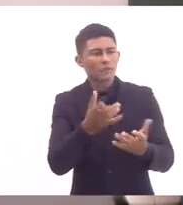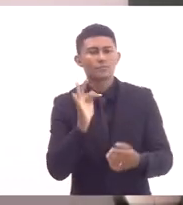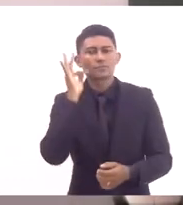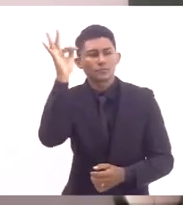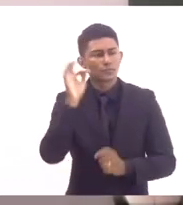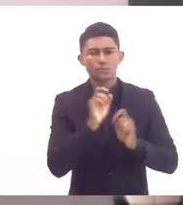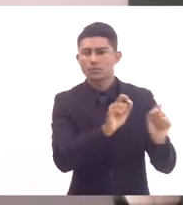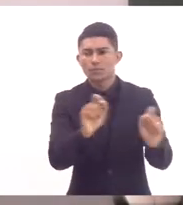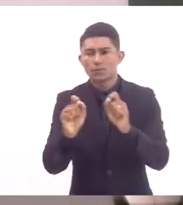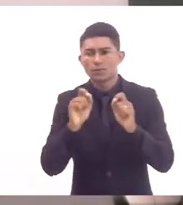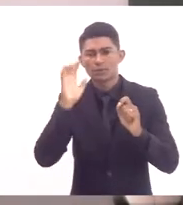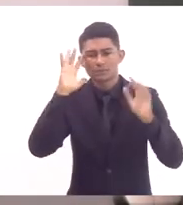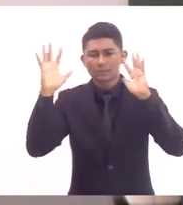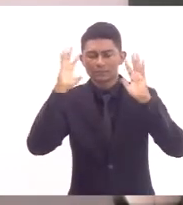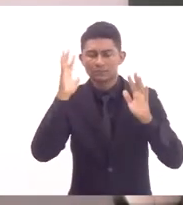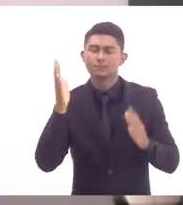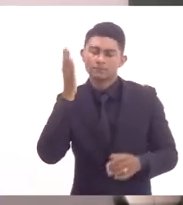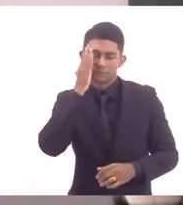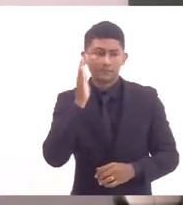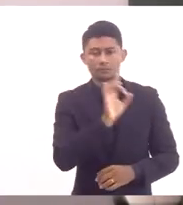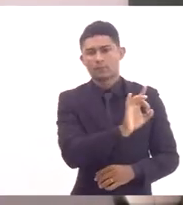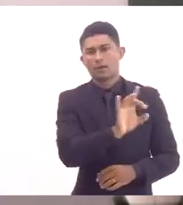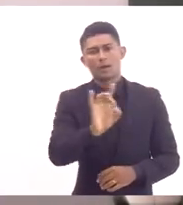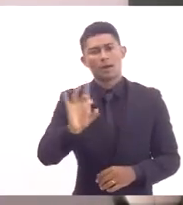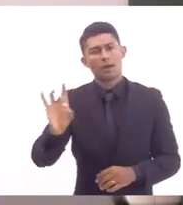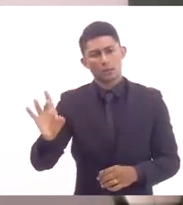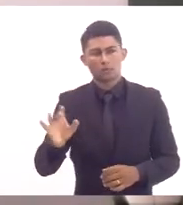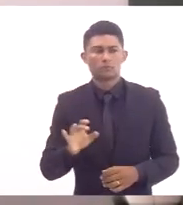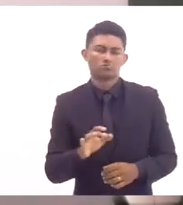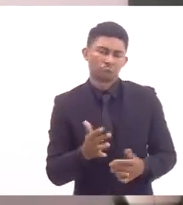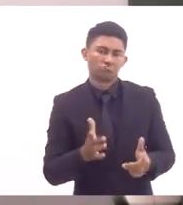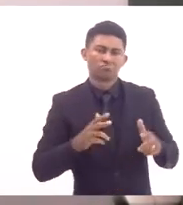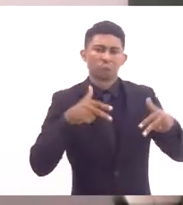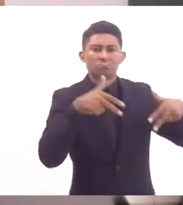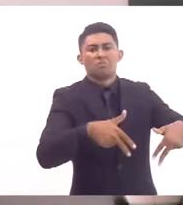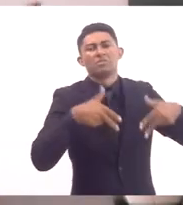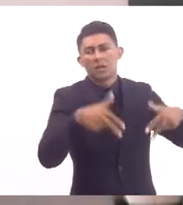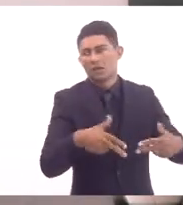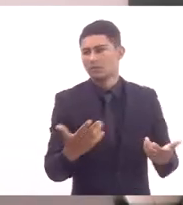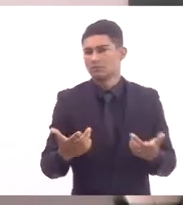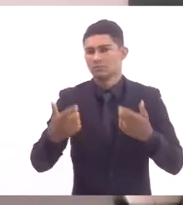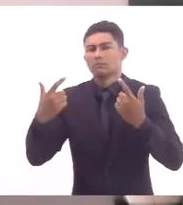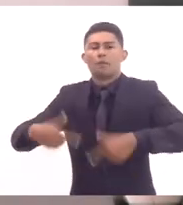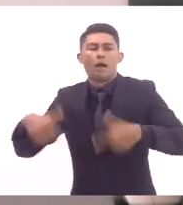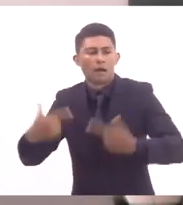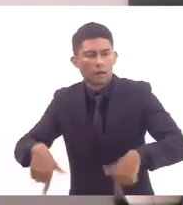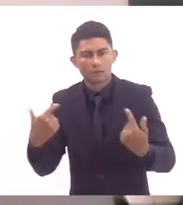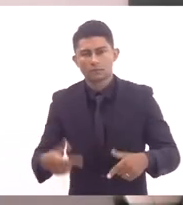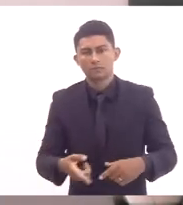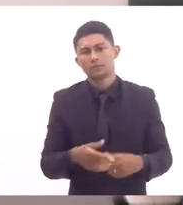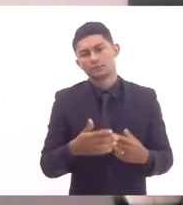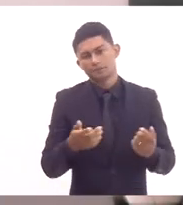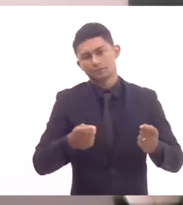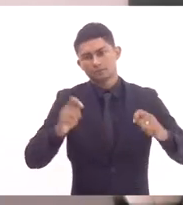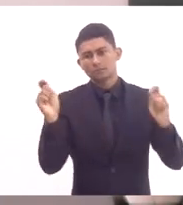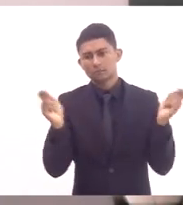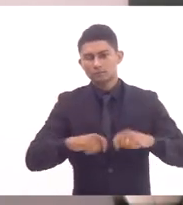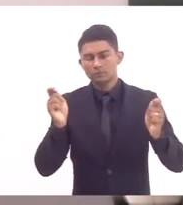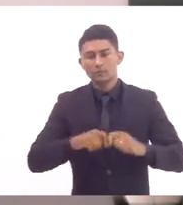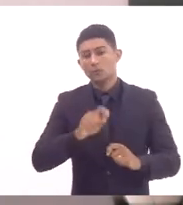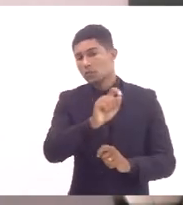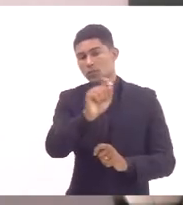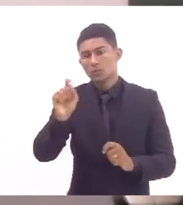cada um de nós o seu lugar de Fala aí no seu lugar de militância no seu lugar de trabalho tem possibilidade de